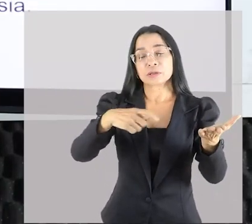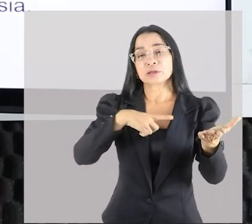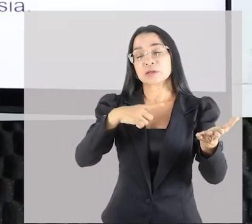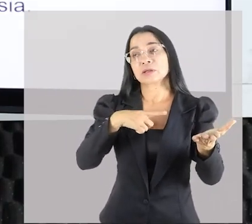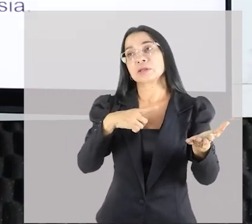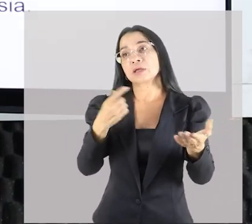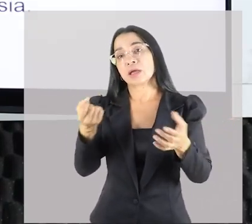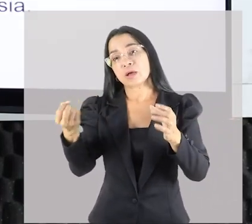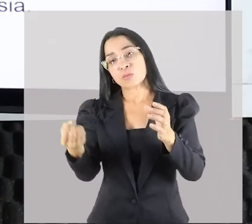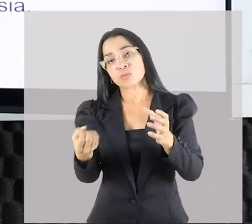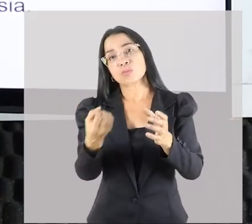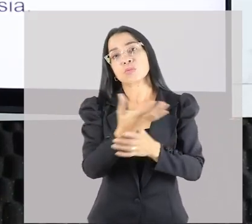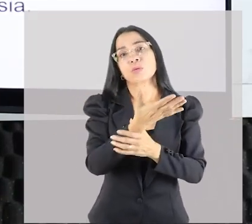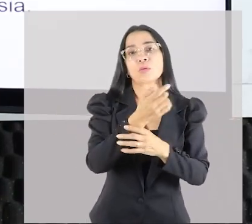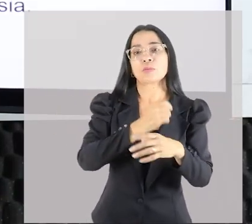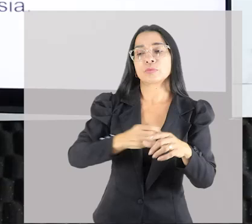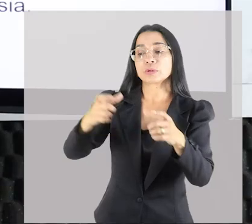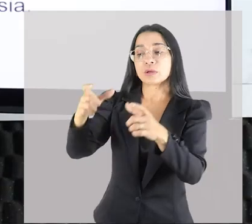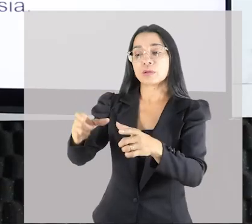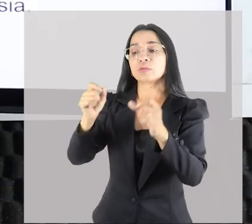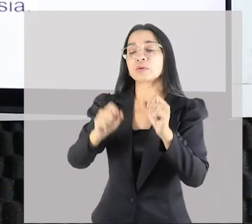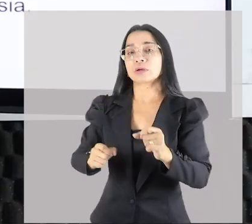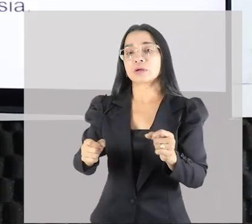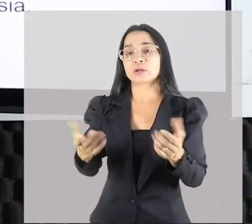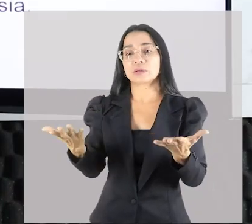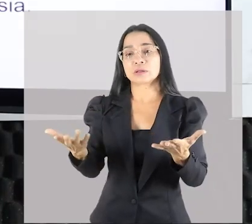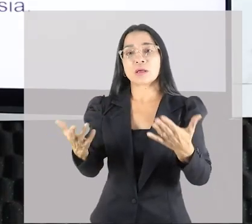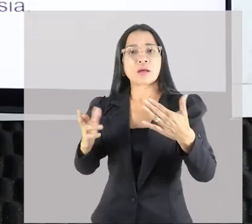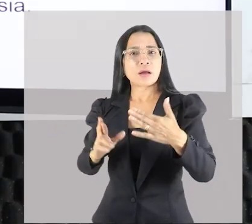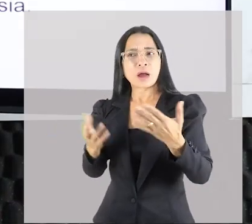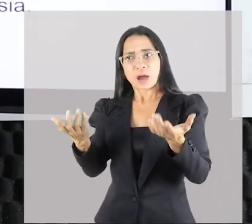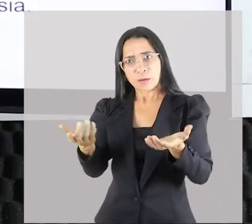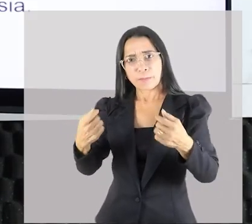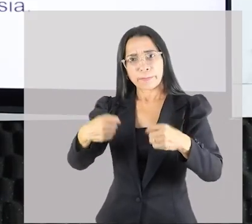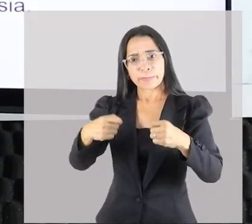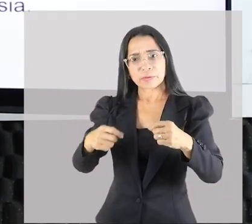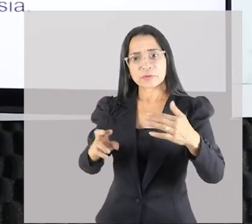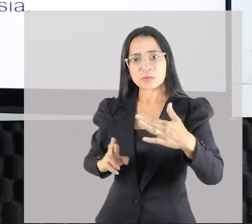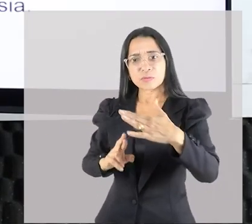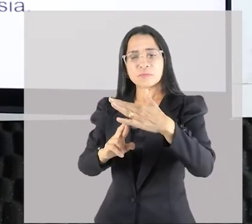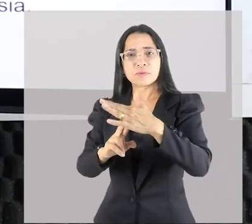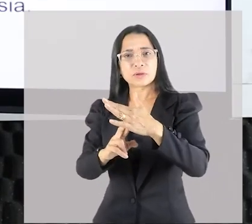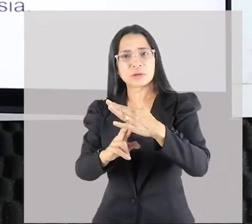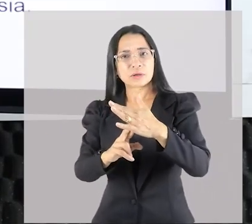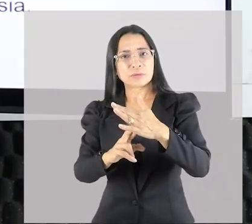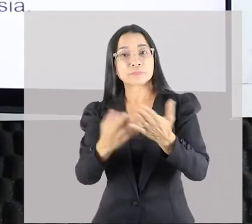feiras. Os burgos eram os personagens das feiras itinerantes, eles andavam de um lugar para o outro,